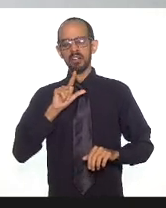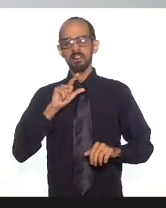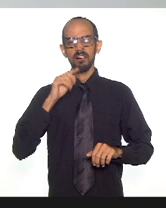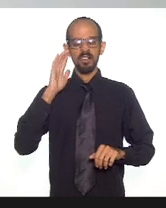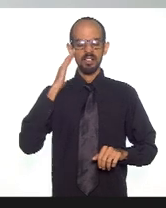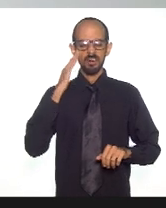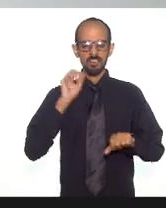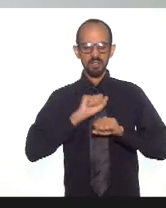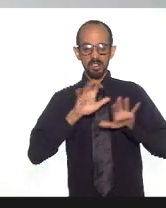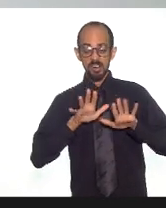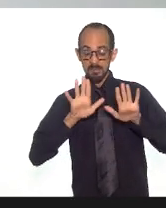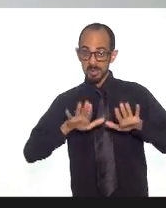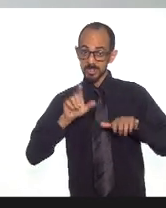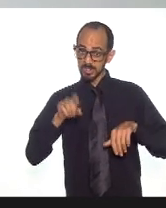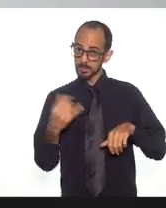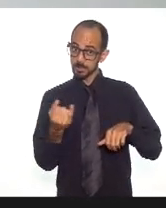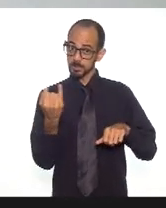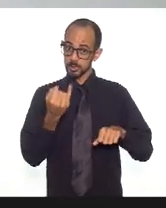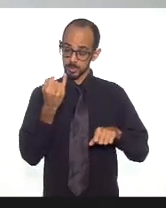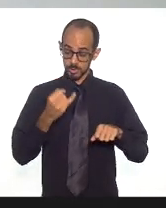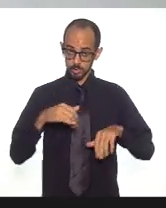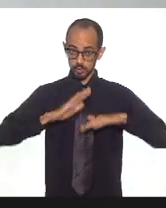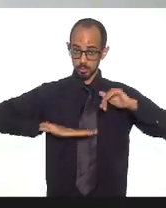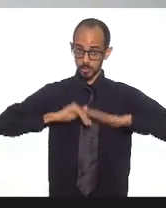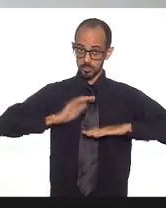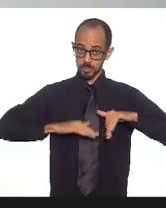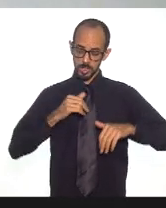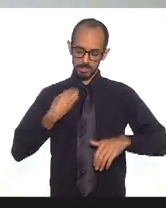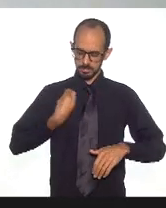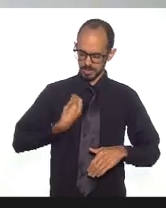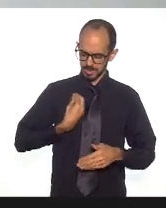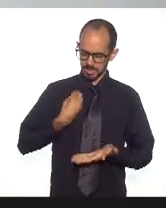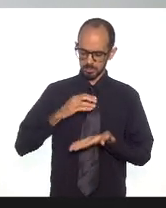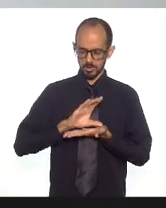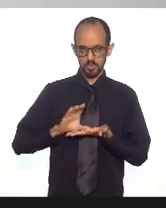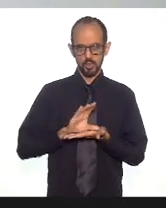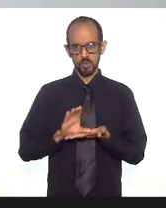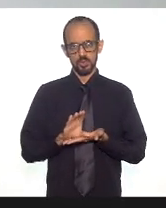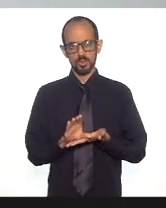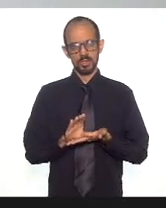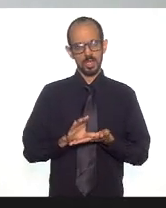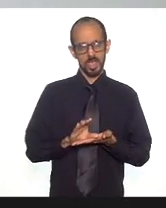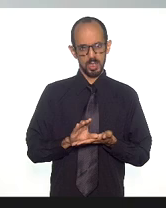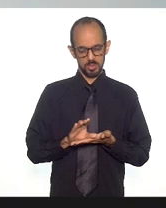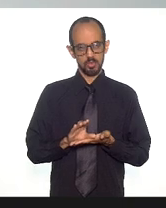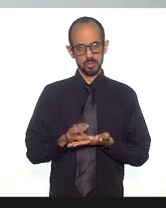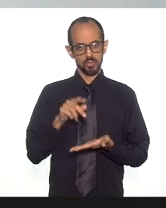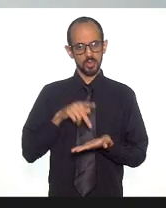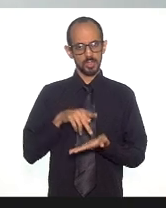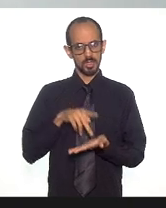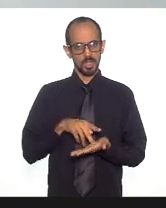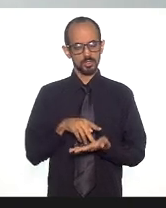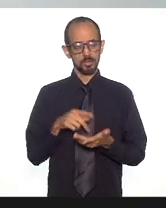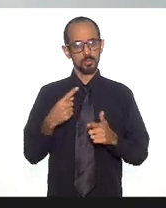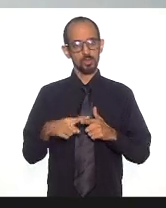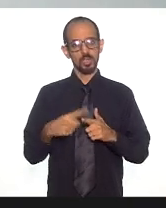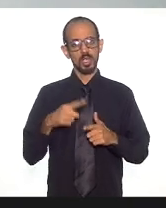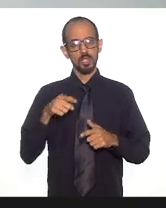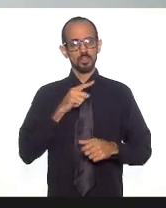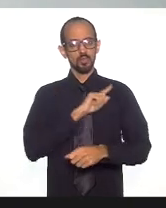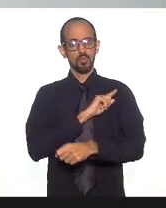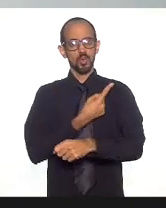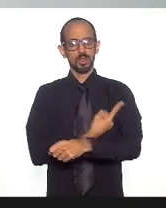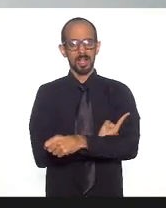que se dê de fato, que os profissionais participem do conselho de forma ativa, plena, porque isso fortalece